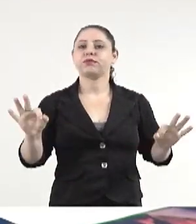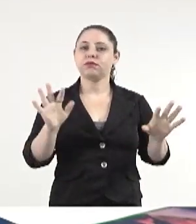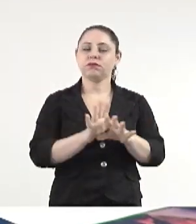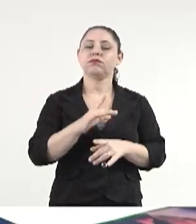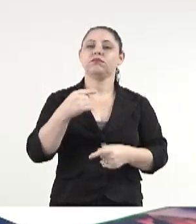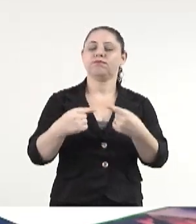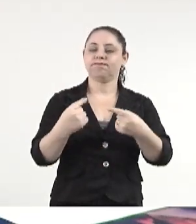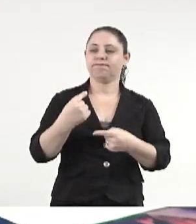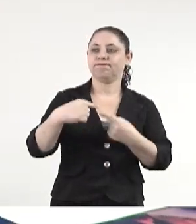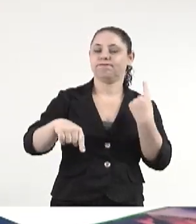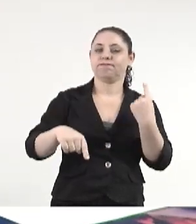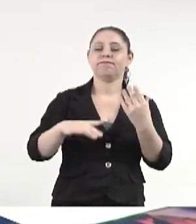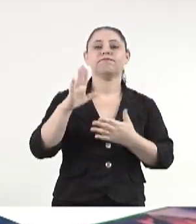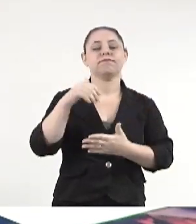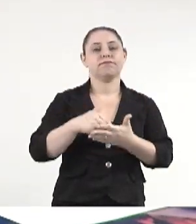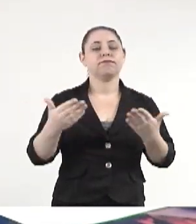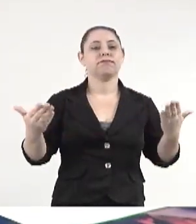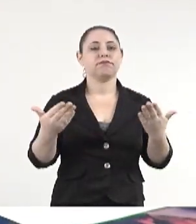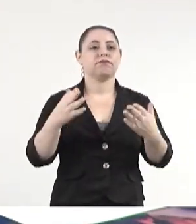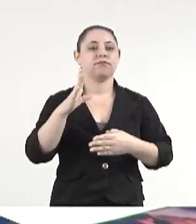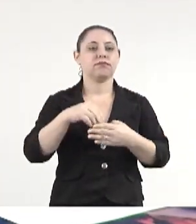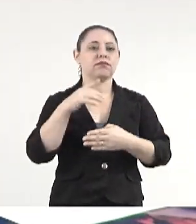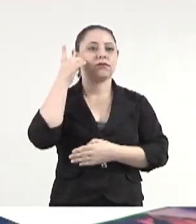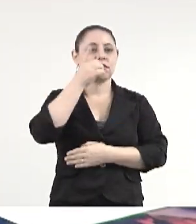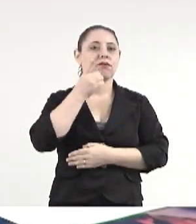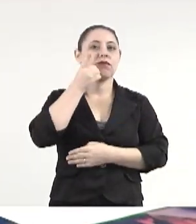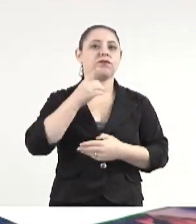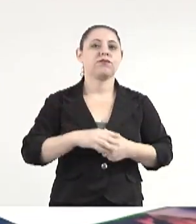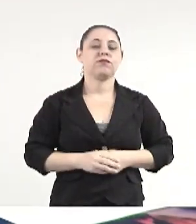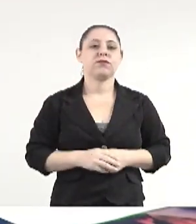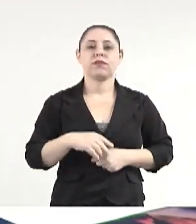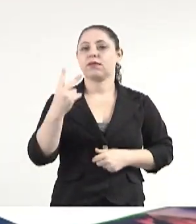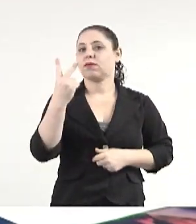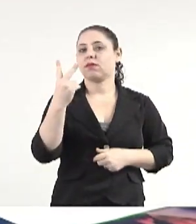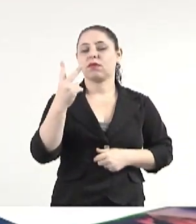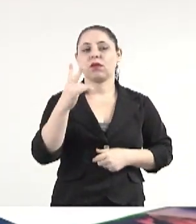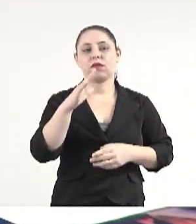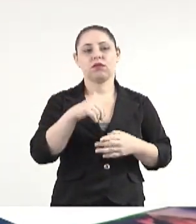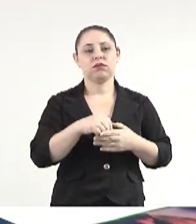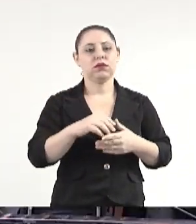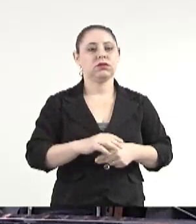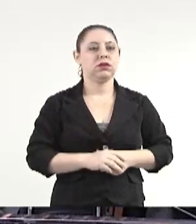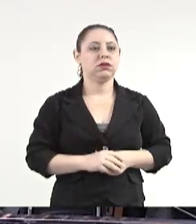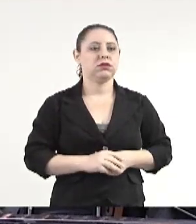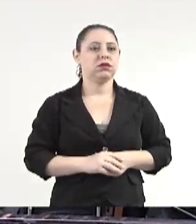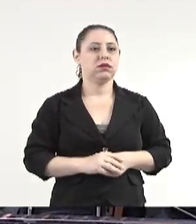Encerrada a discussão. Em votação, senhores deputados. Item 2, em votação.